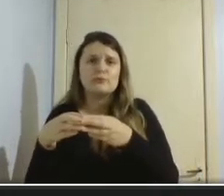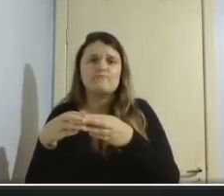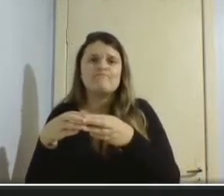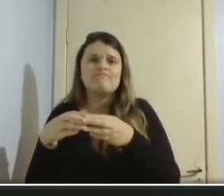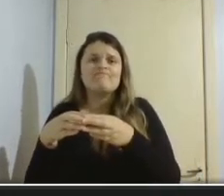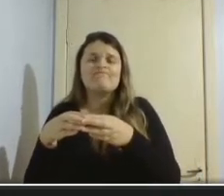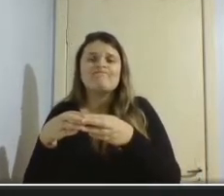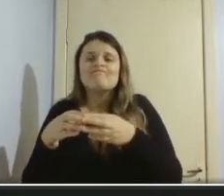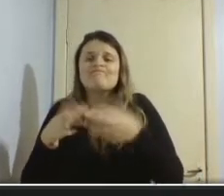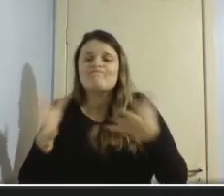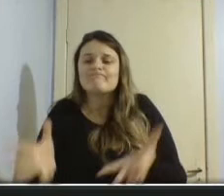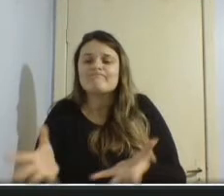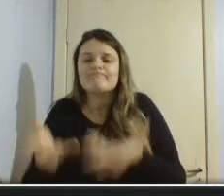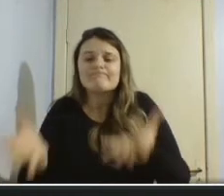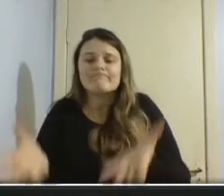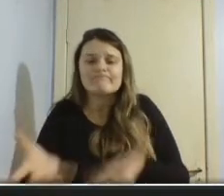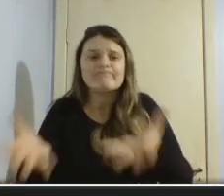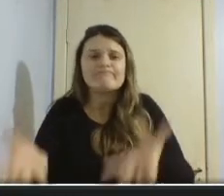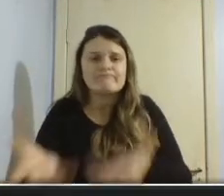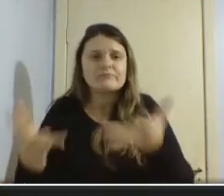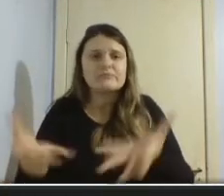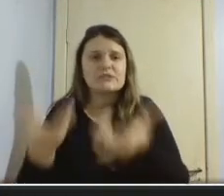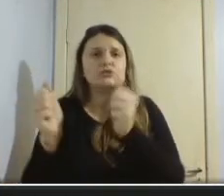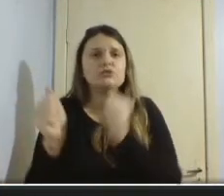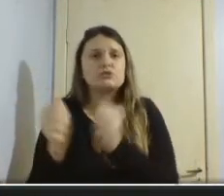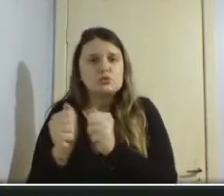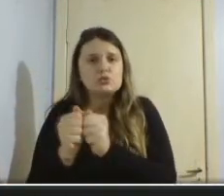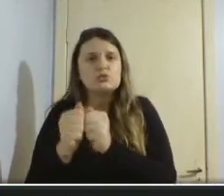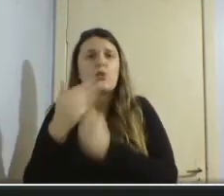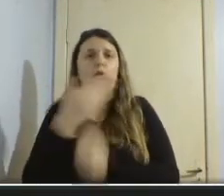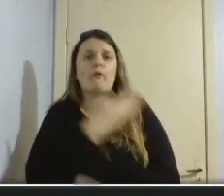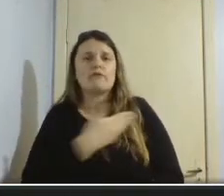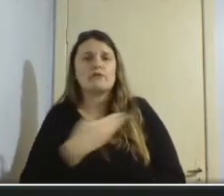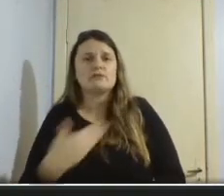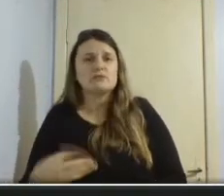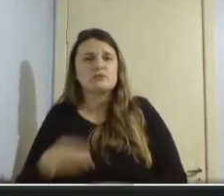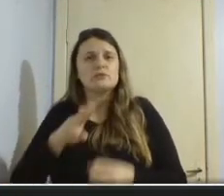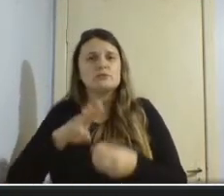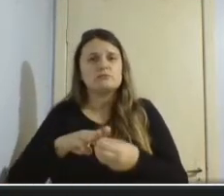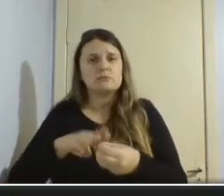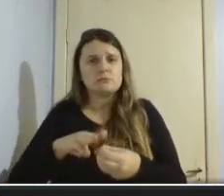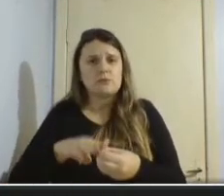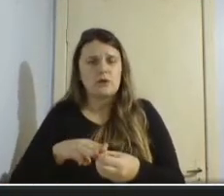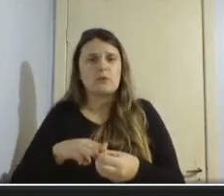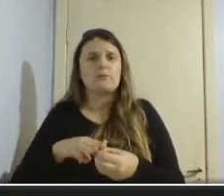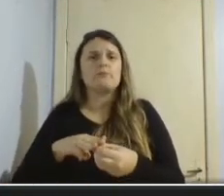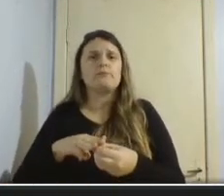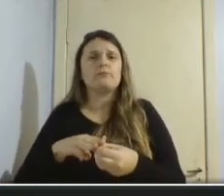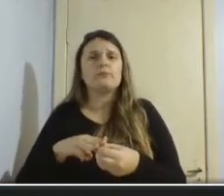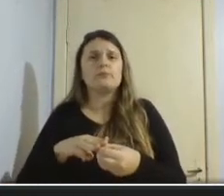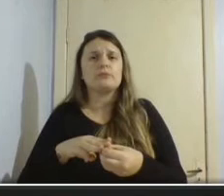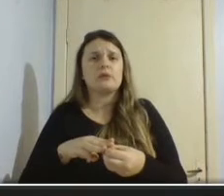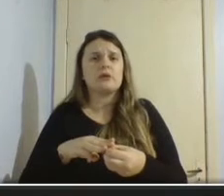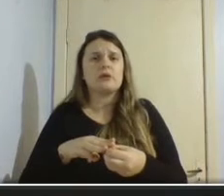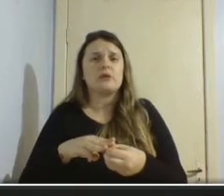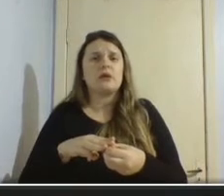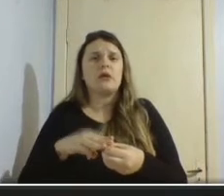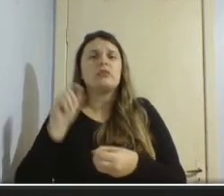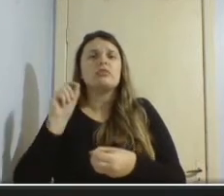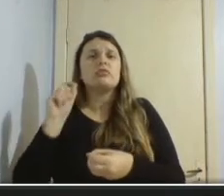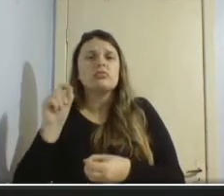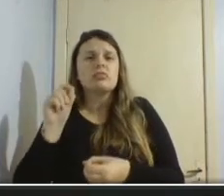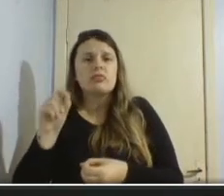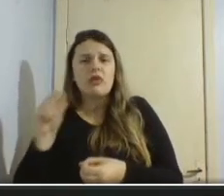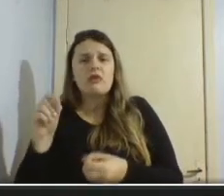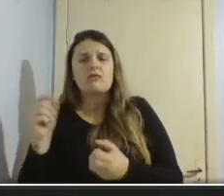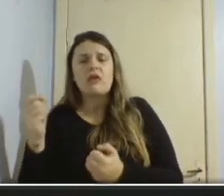incentivadores, junto à governança municipal, aí, dos atores que compõem, né, um trabalho junto ao